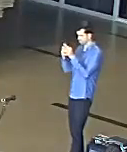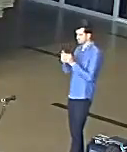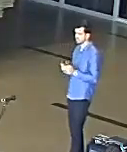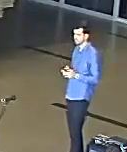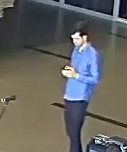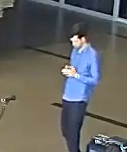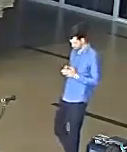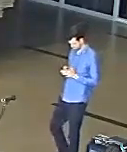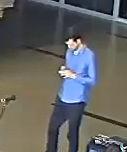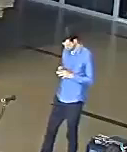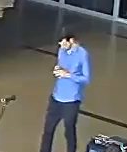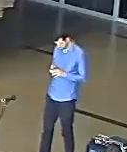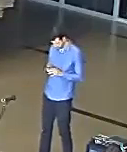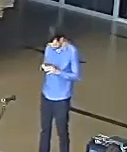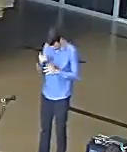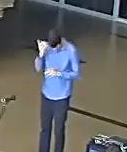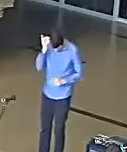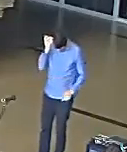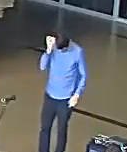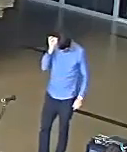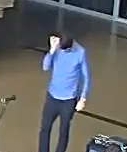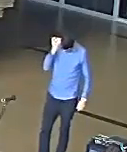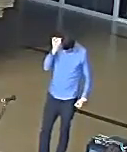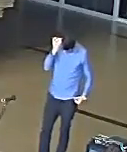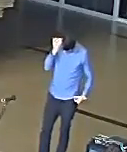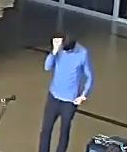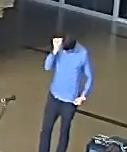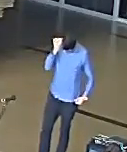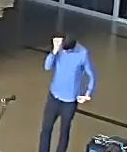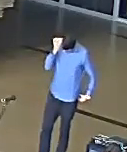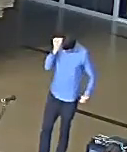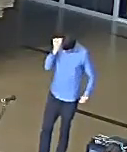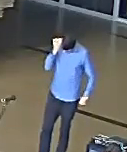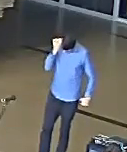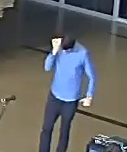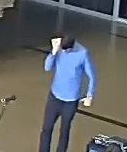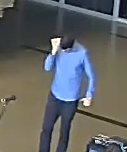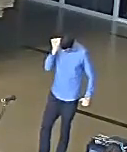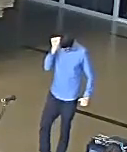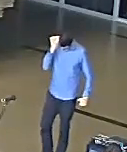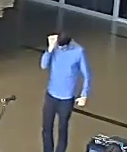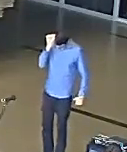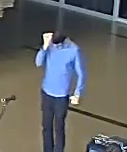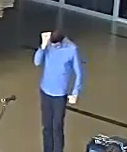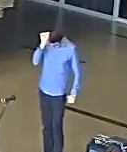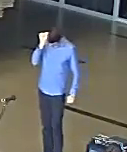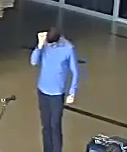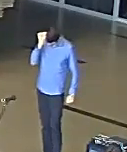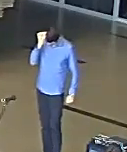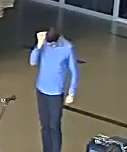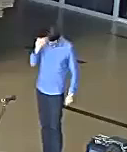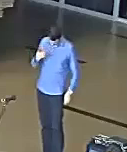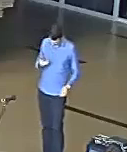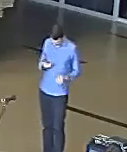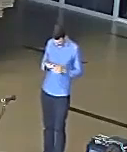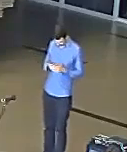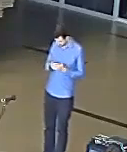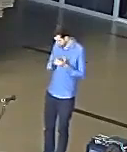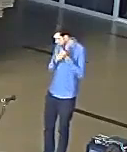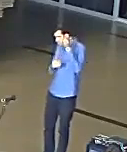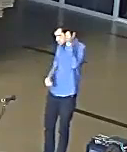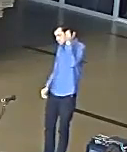cidadão conseguimos depois de muitas lutas e até batalhas judiciais entrarmos nas escolas depois tivemos que lutar